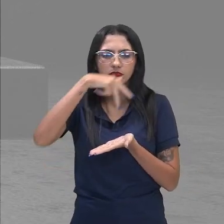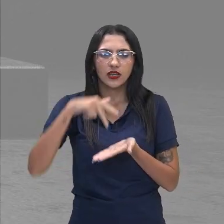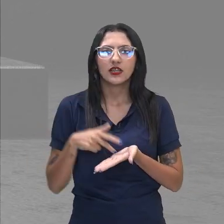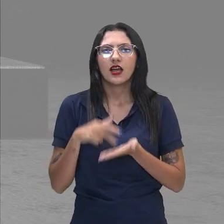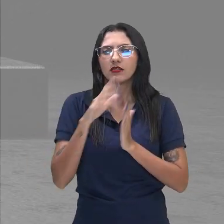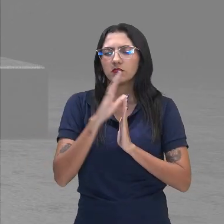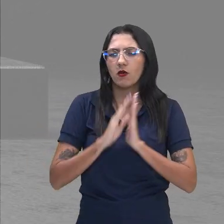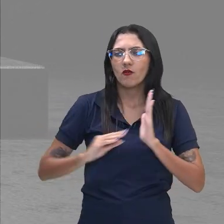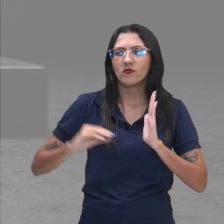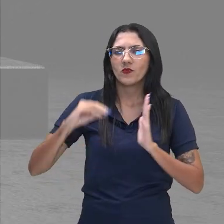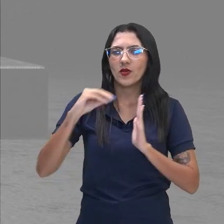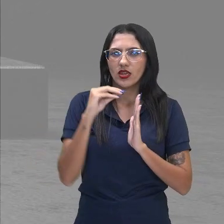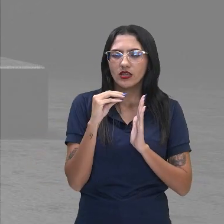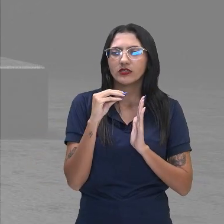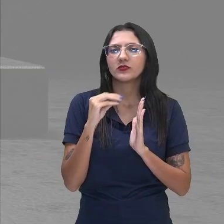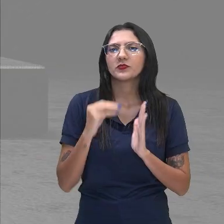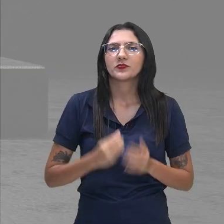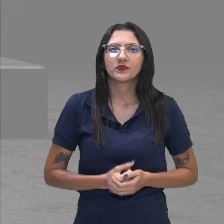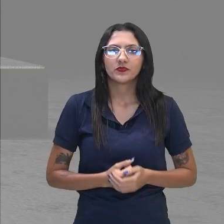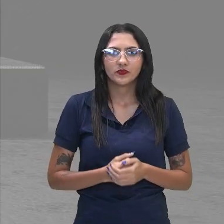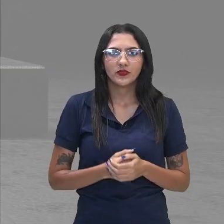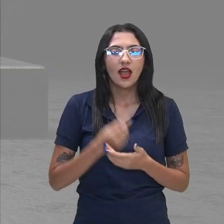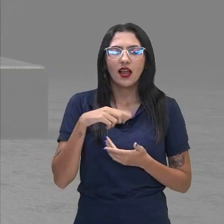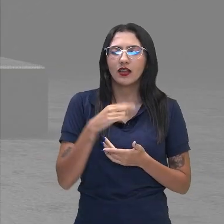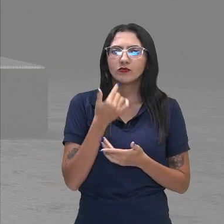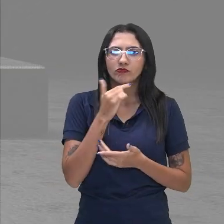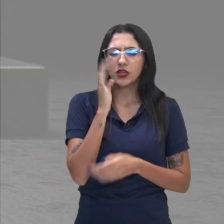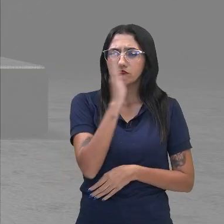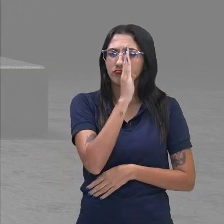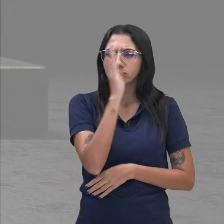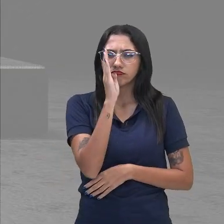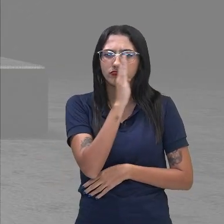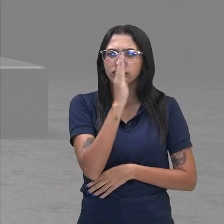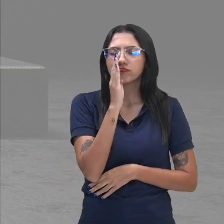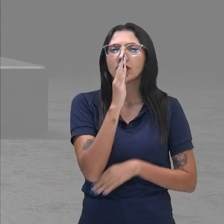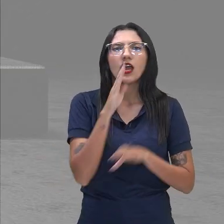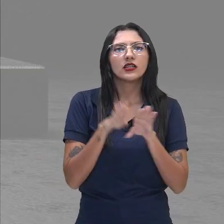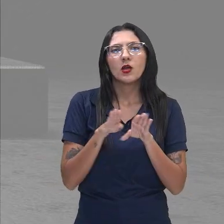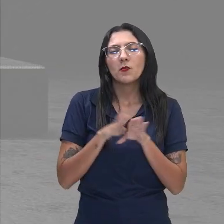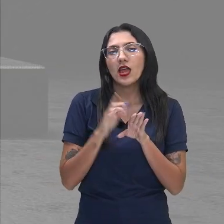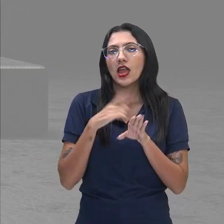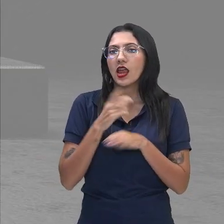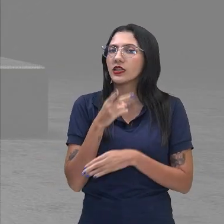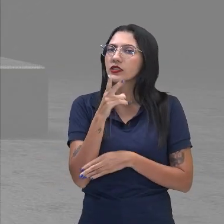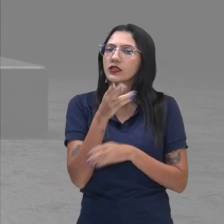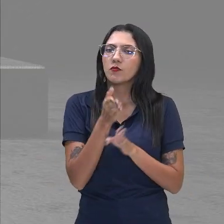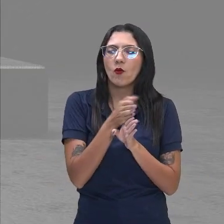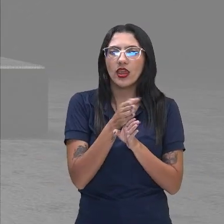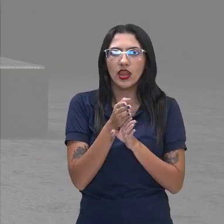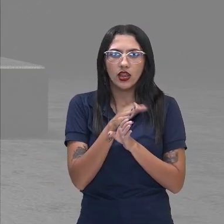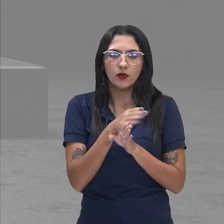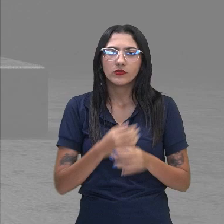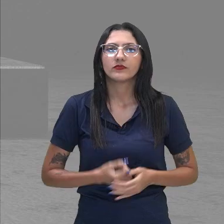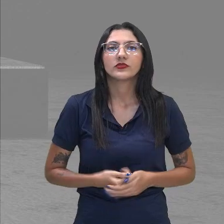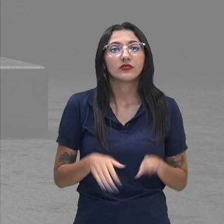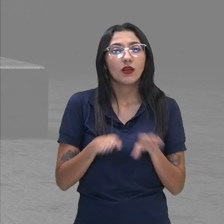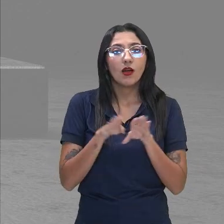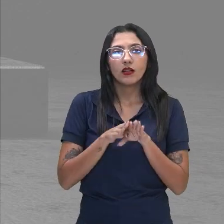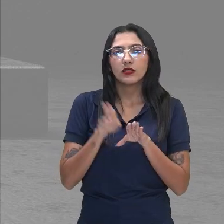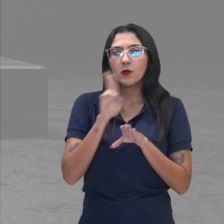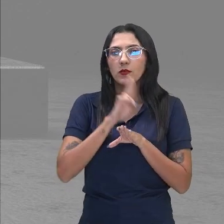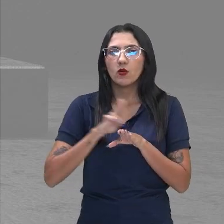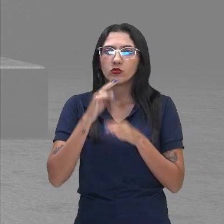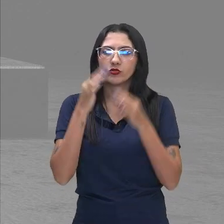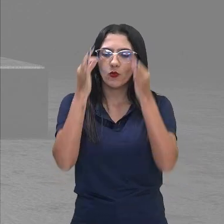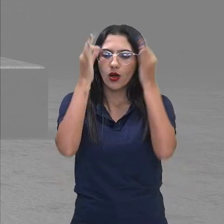os bracinhos no ar. E não fica tonta e nem sai do lugar. Põe no cabelo uma estrela e um véu